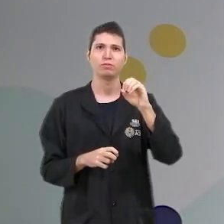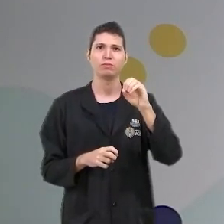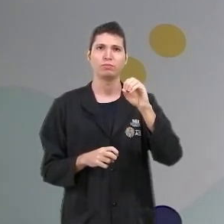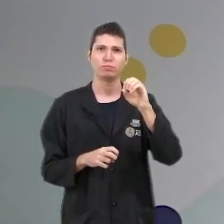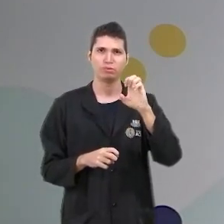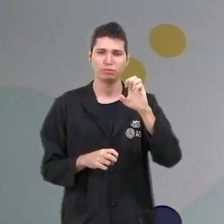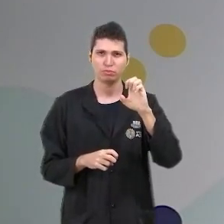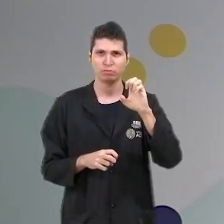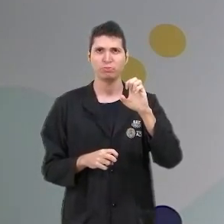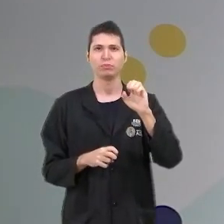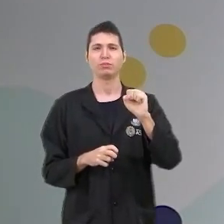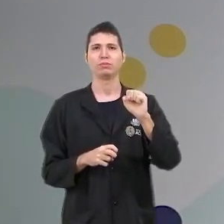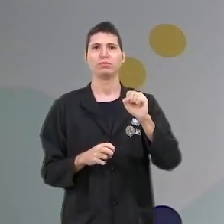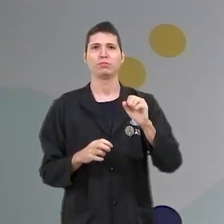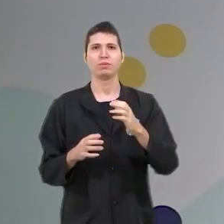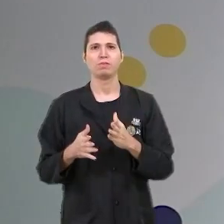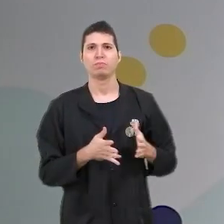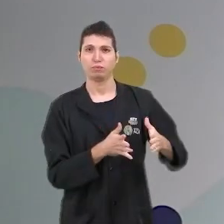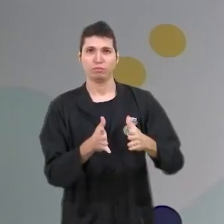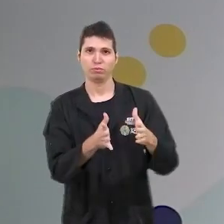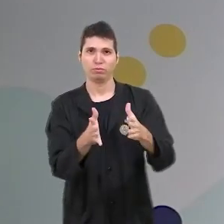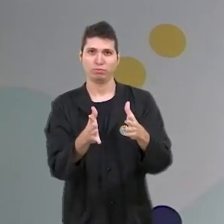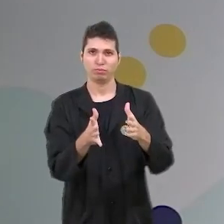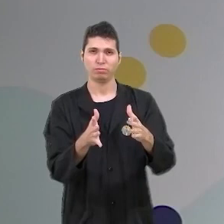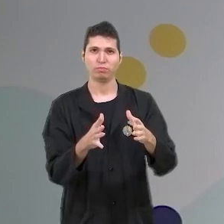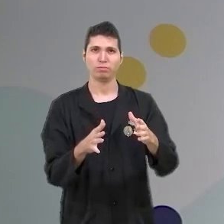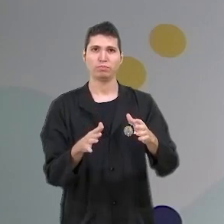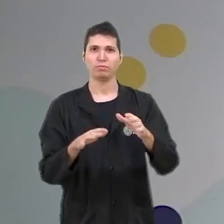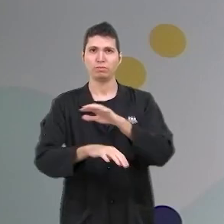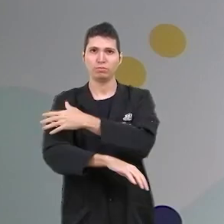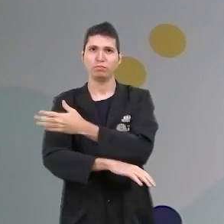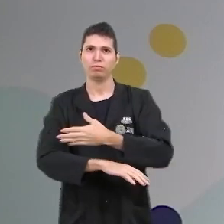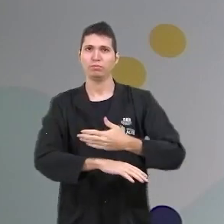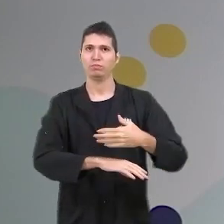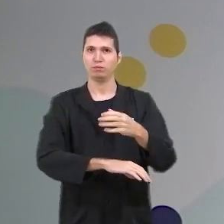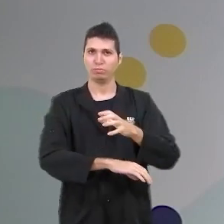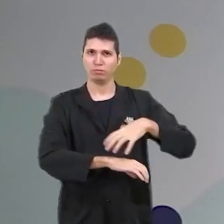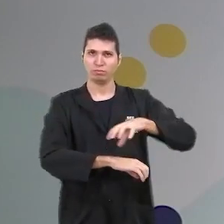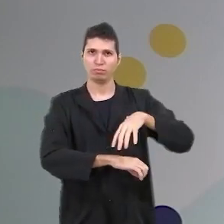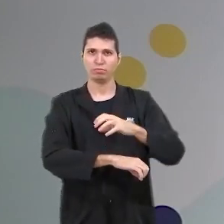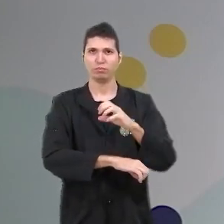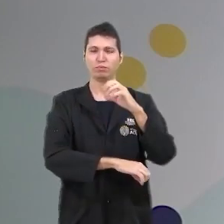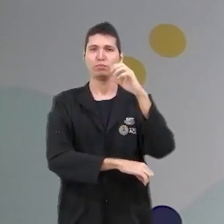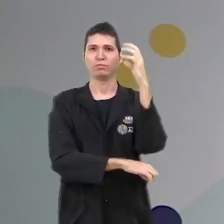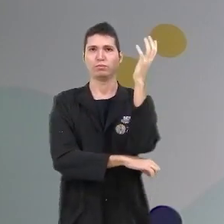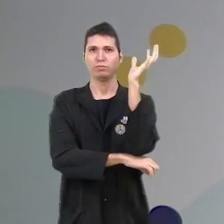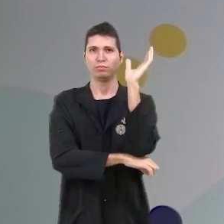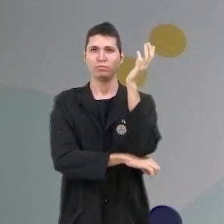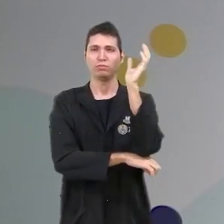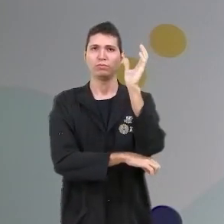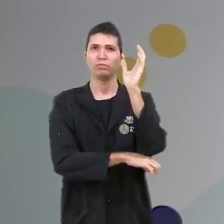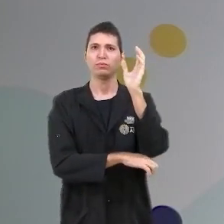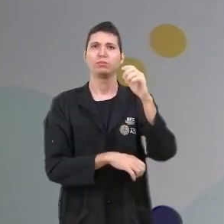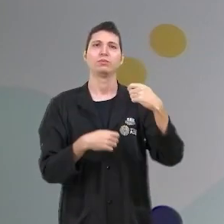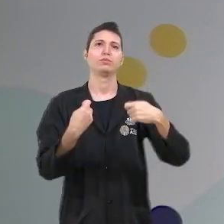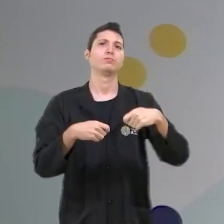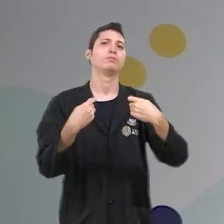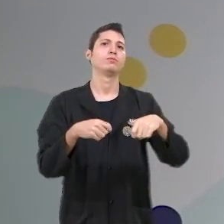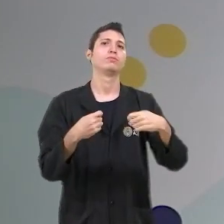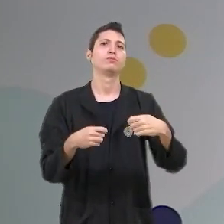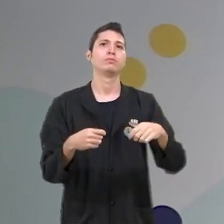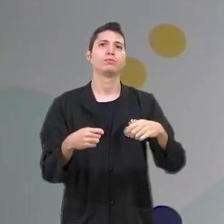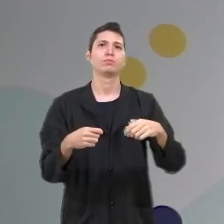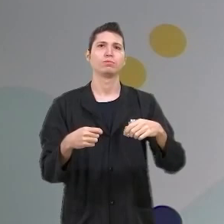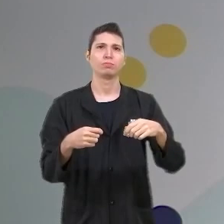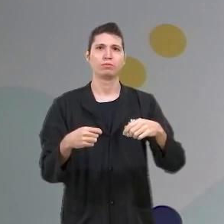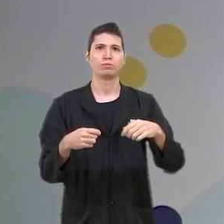que os ecossistemas, eles precisam de uma ligação entre